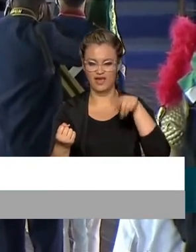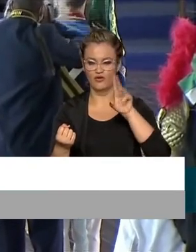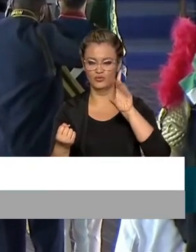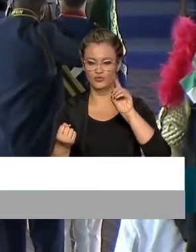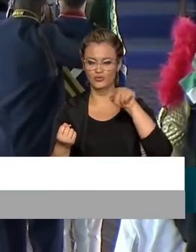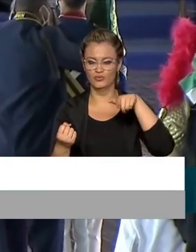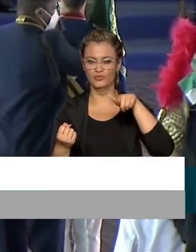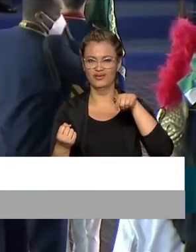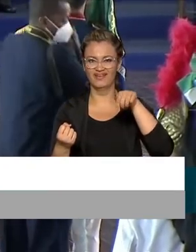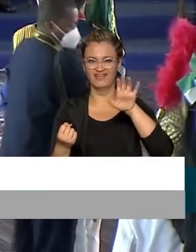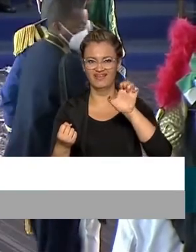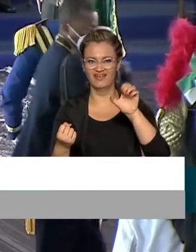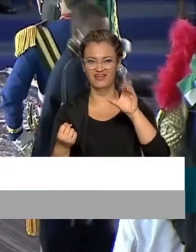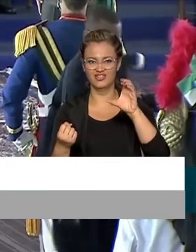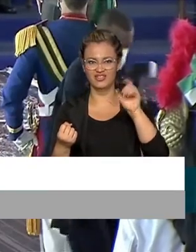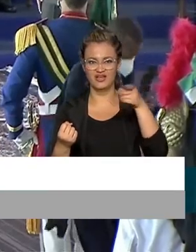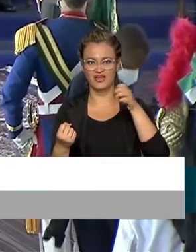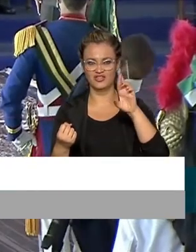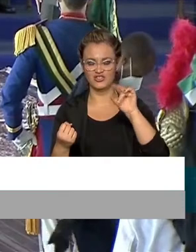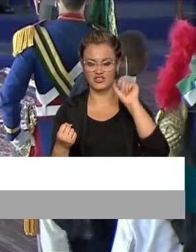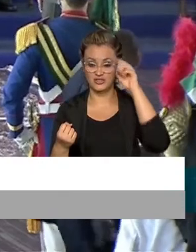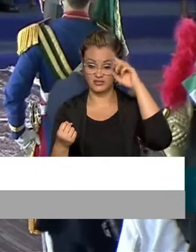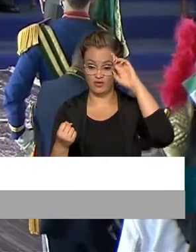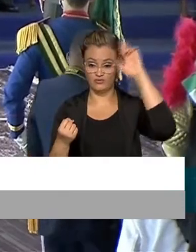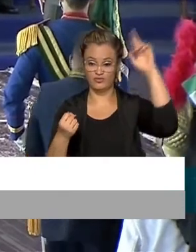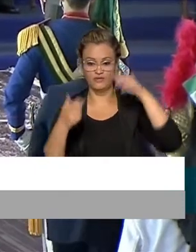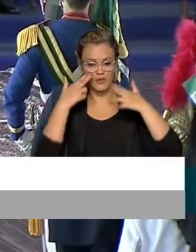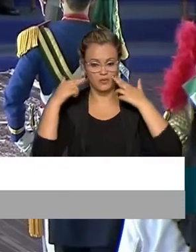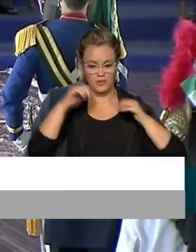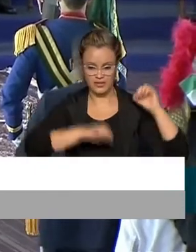Caxias, patrono do Exército Brasileiro.